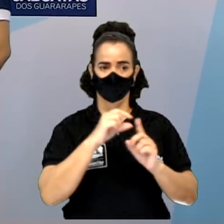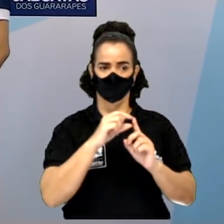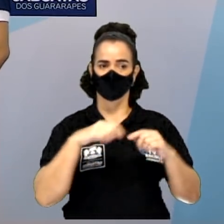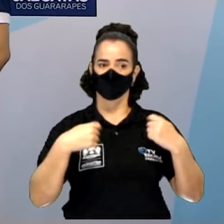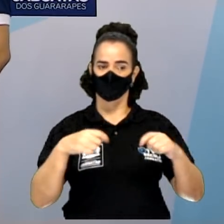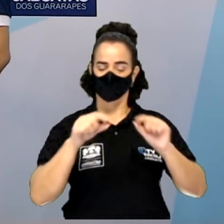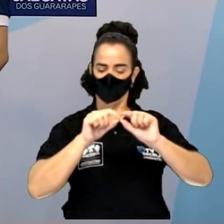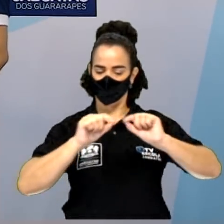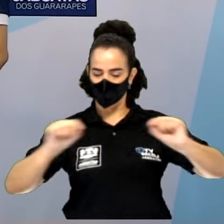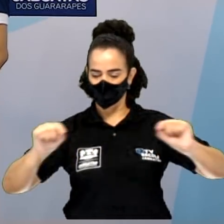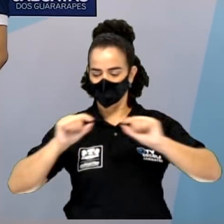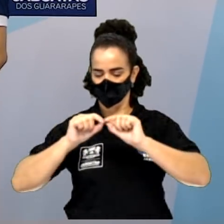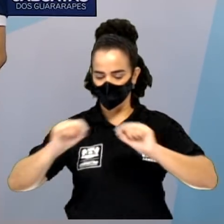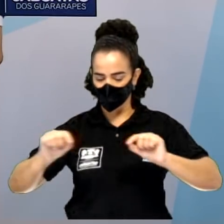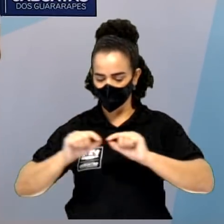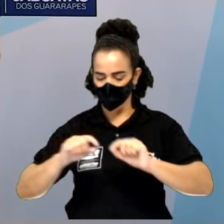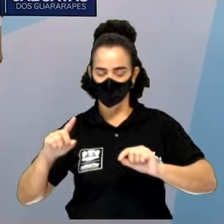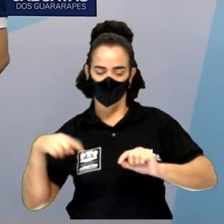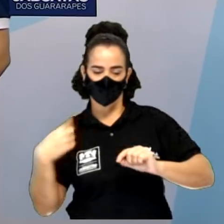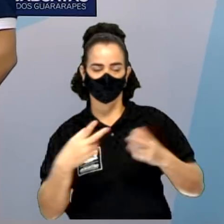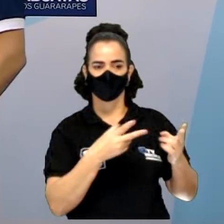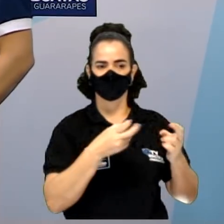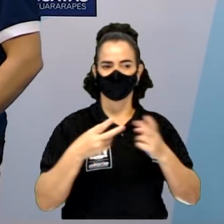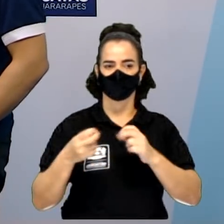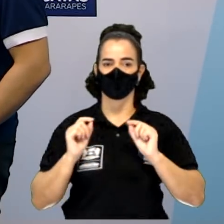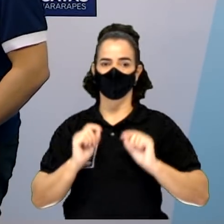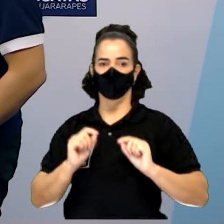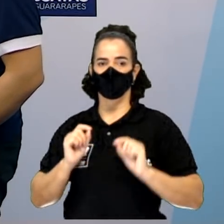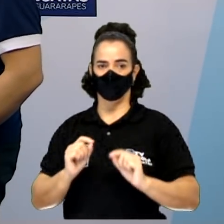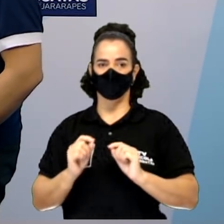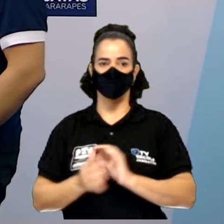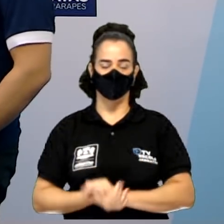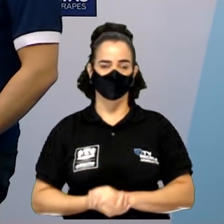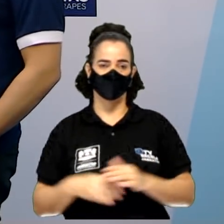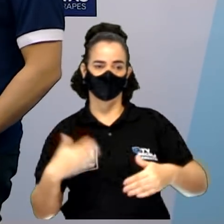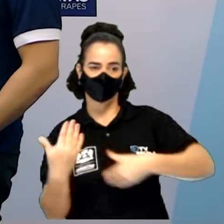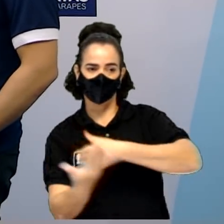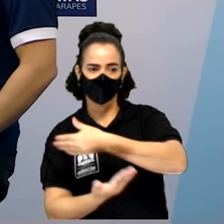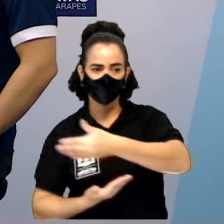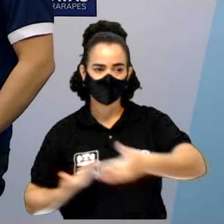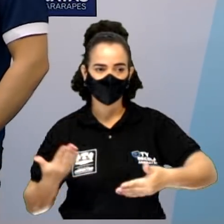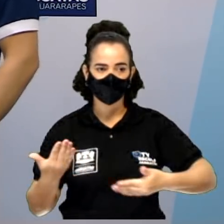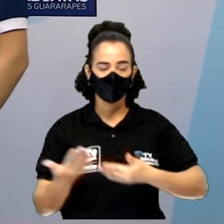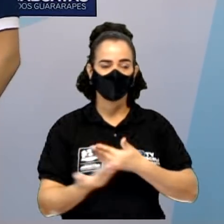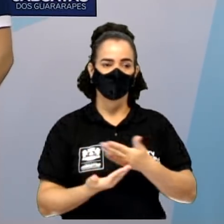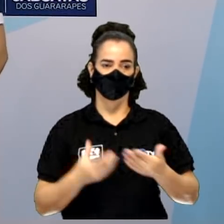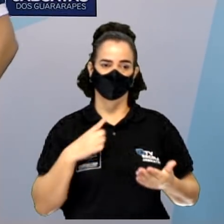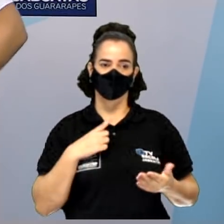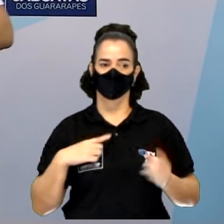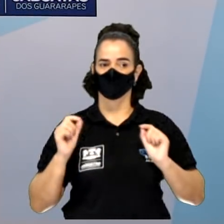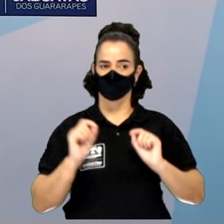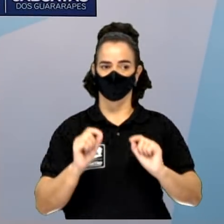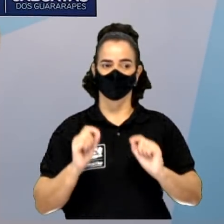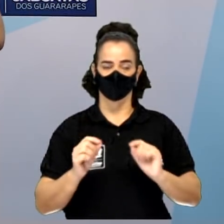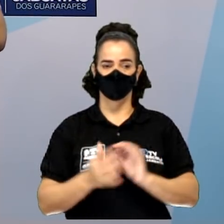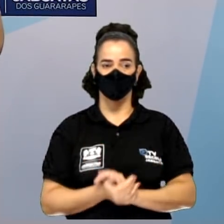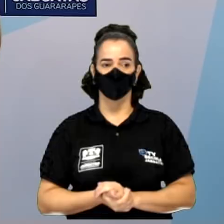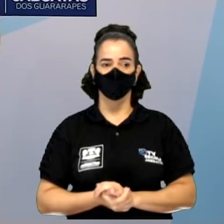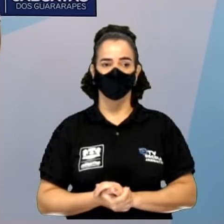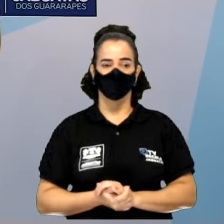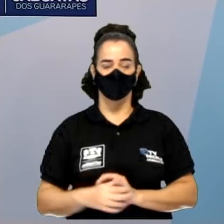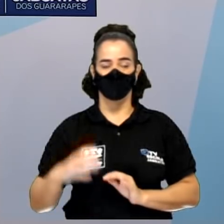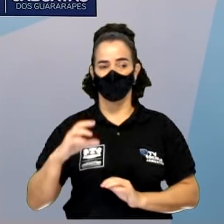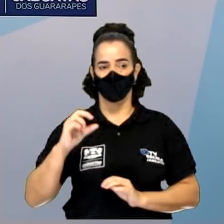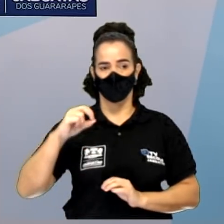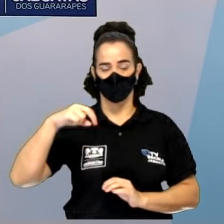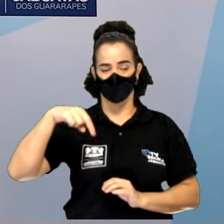grifados. Então a gente percebe o seguinte, que deixou entrever na relação é uma conjunção integrante, né? Ele vai unir aí